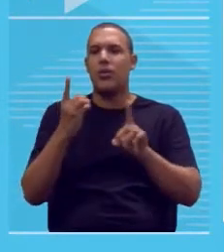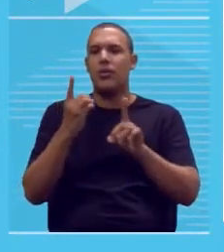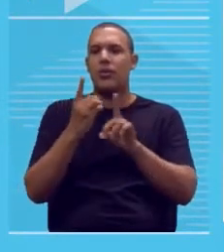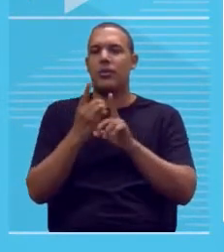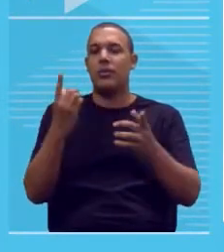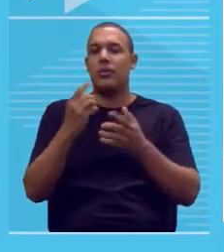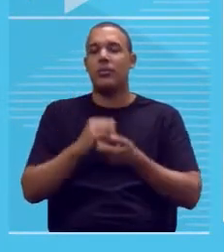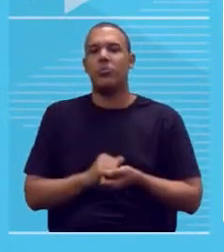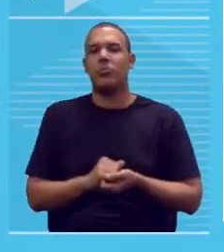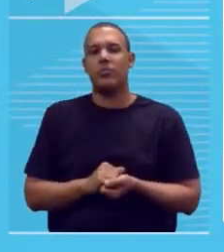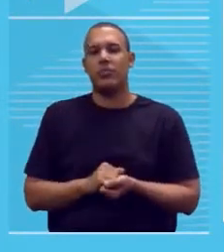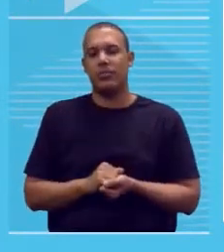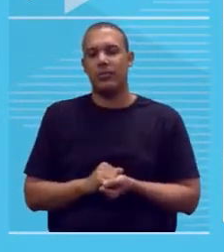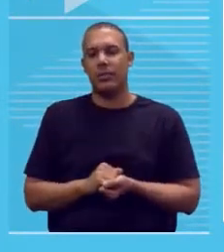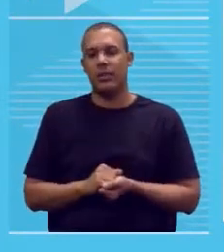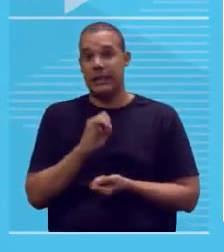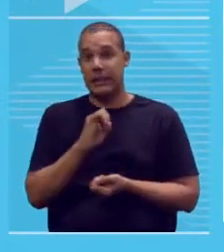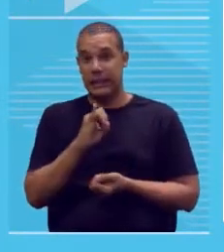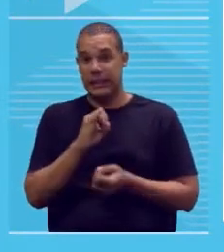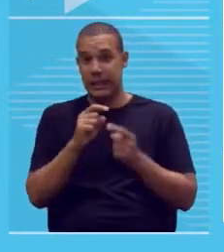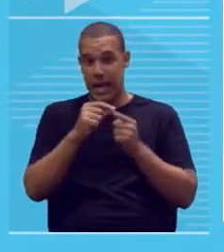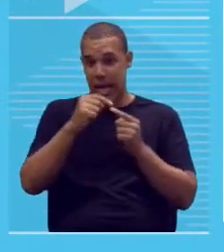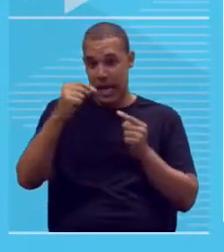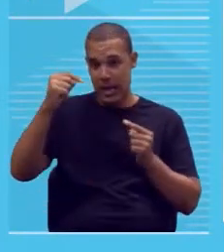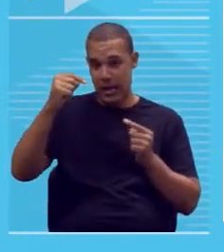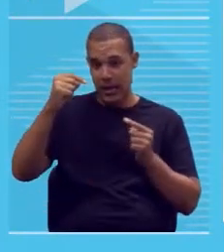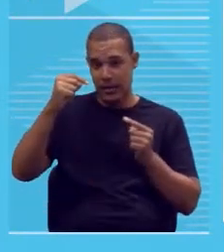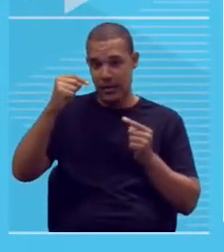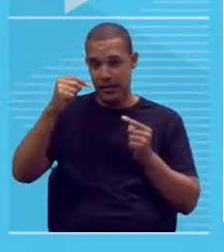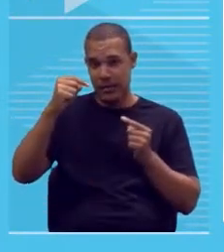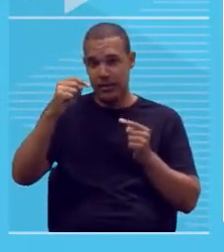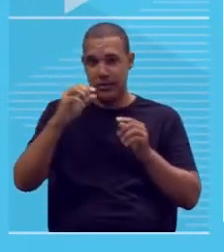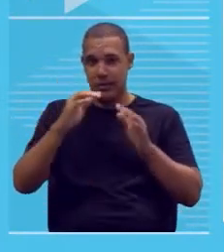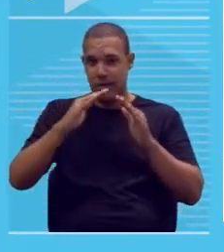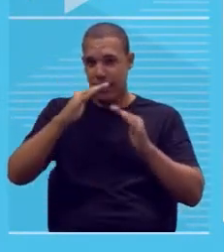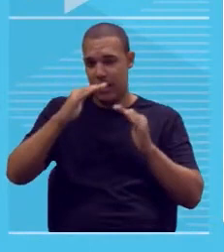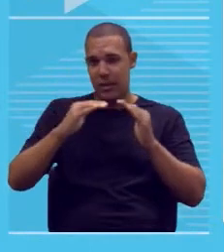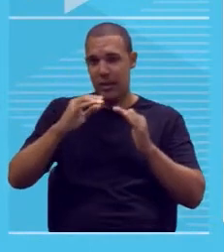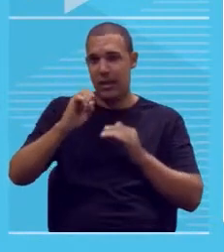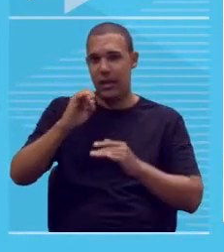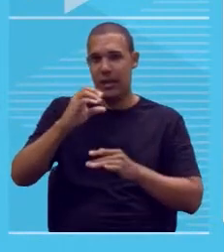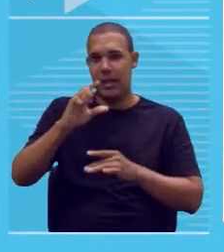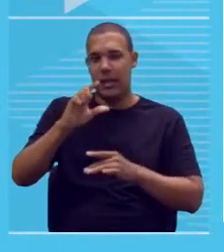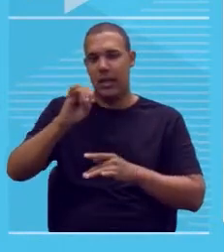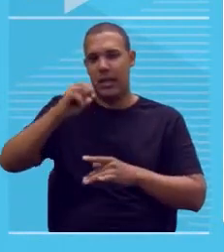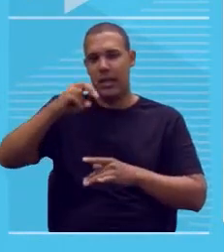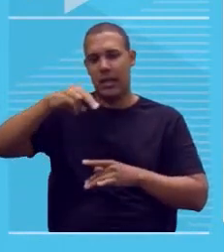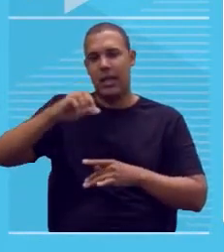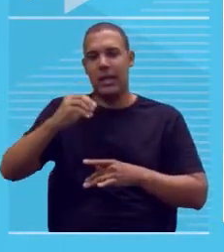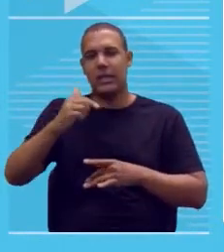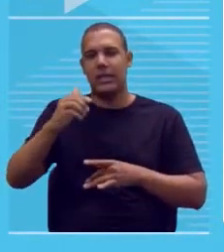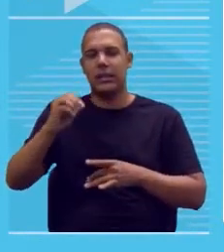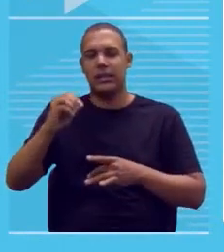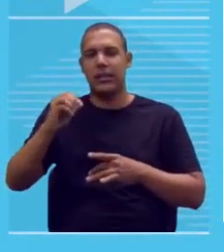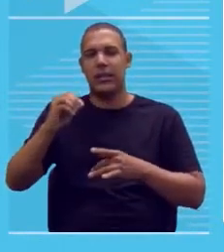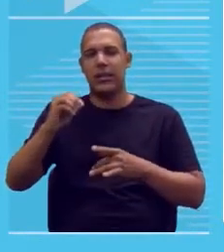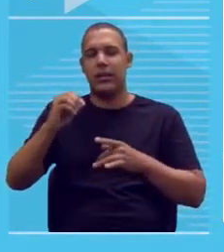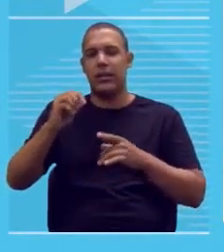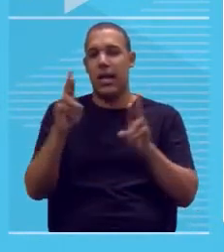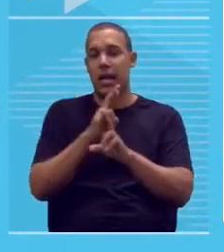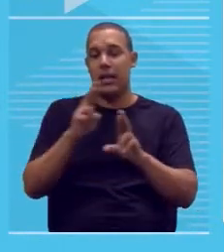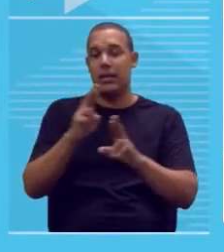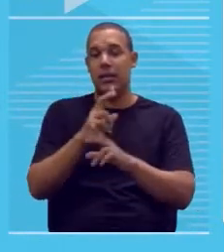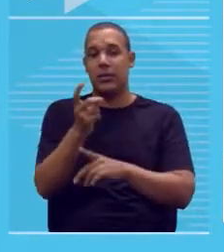colocar para a gente. Se a reta tiver uma inclinação em relação ao eixo X, é muito simples.